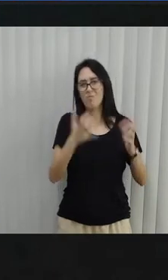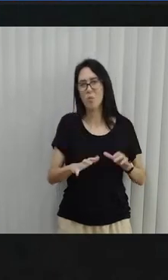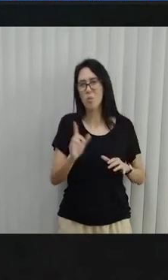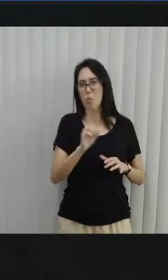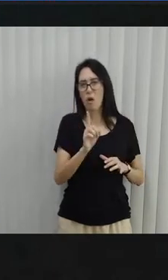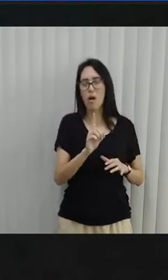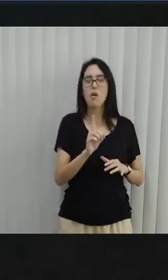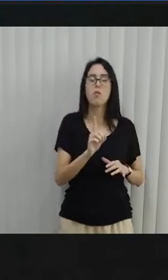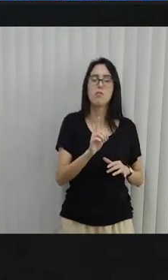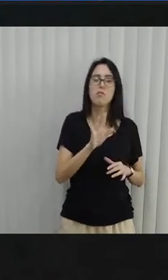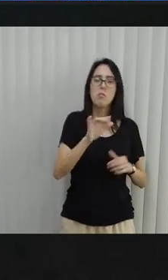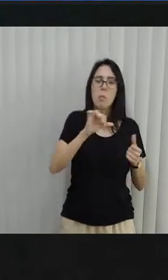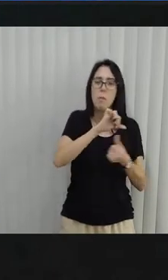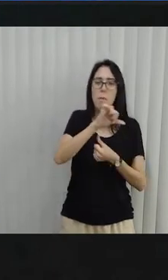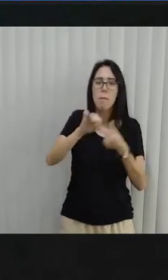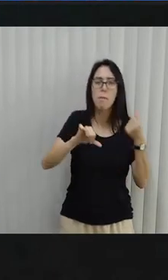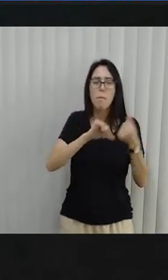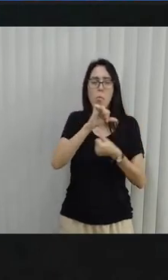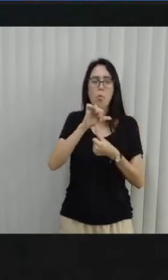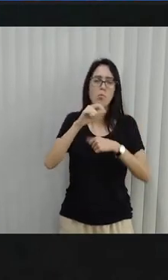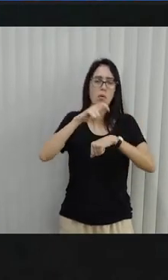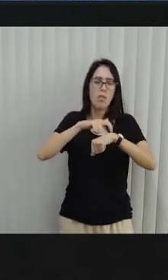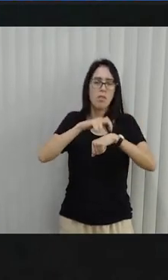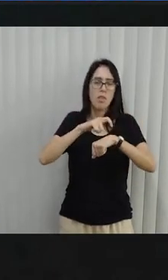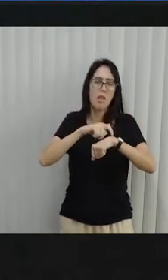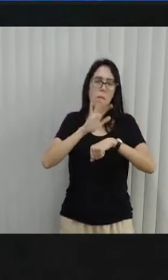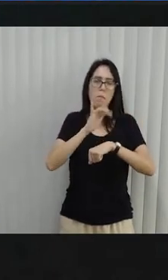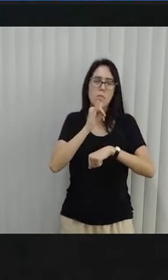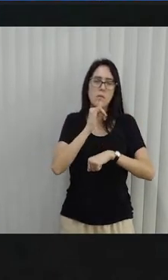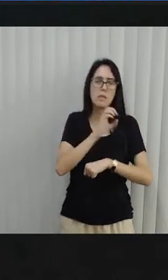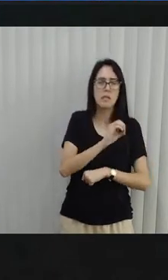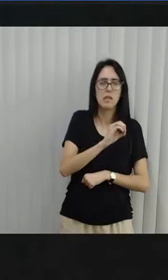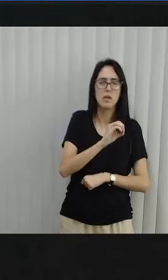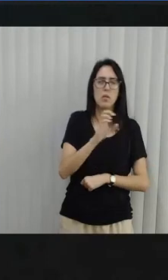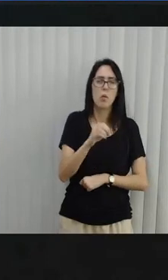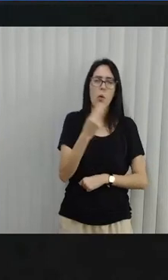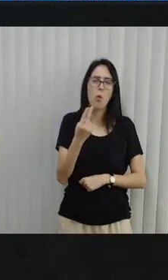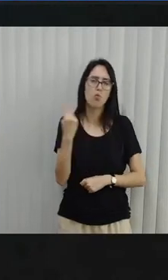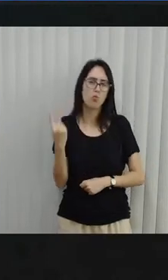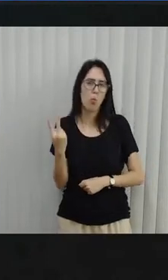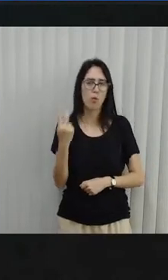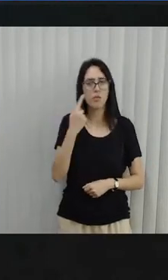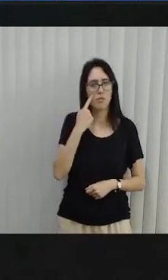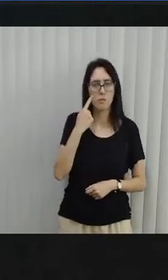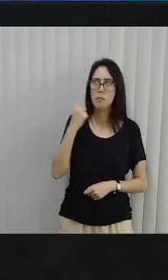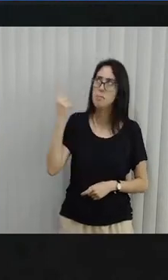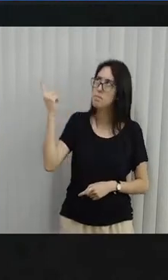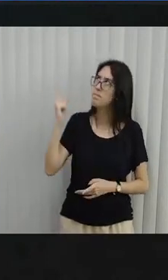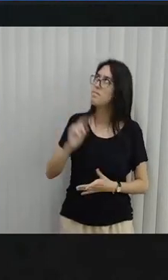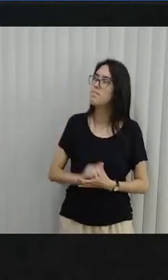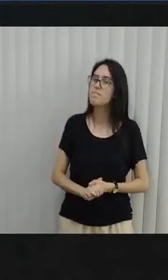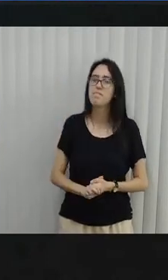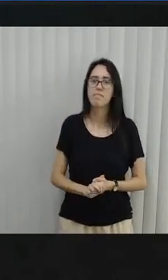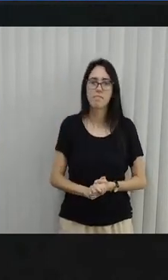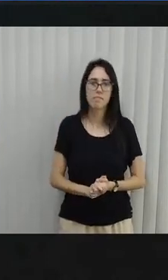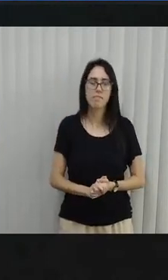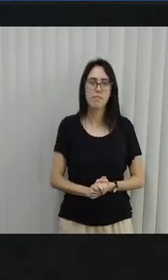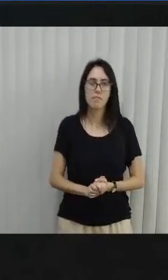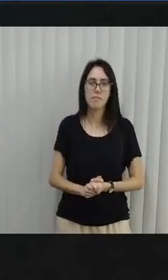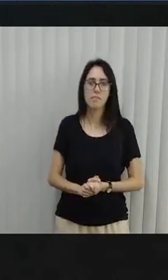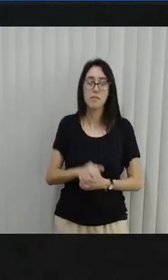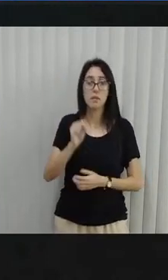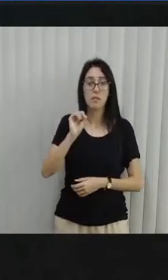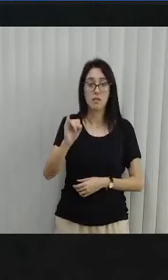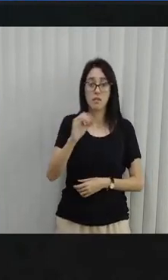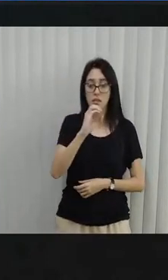espere pra gente colocar um intervalo entre essa troca, de 0.2, bem rapidinho. Então, liguei aqui, vou falar o nosso dino com ele. Se eu colocar